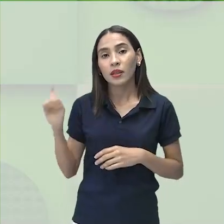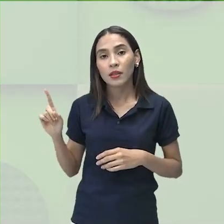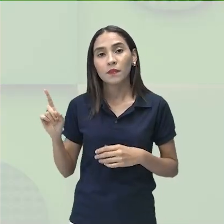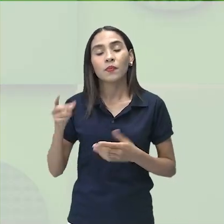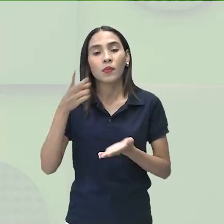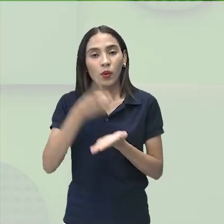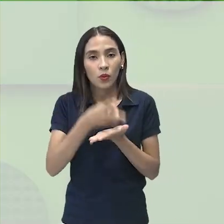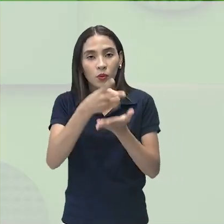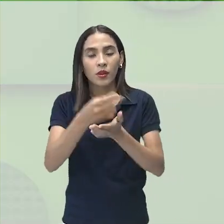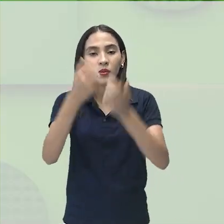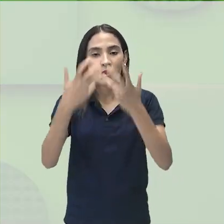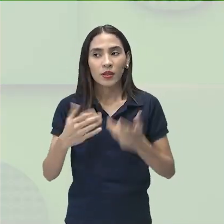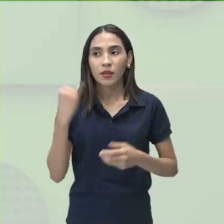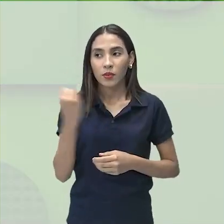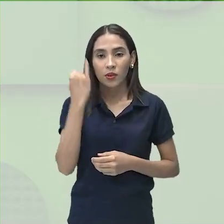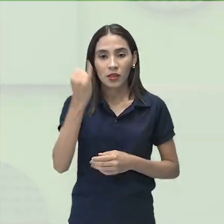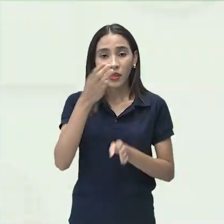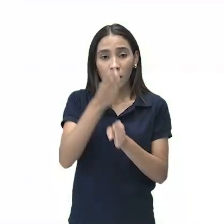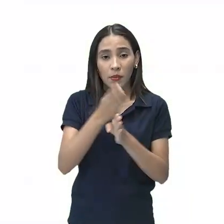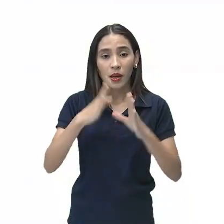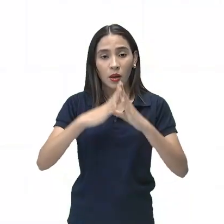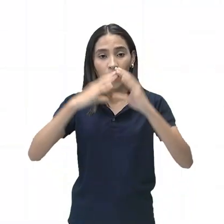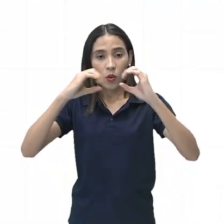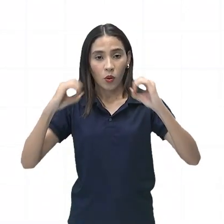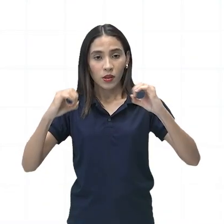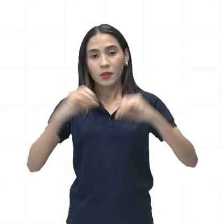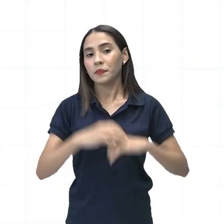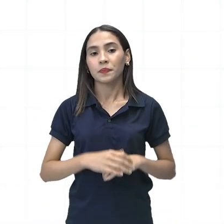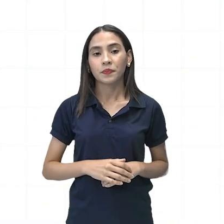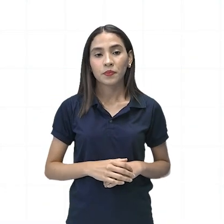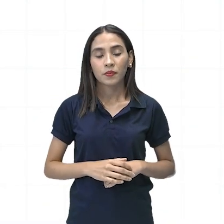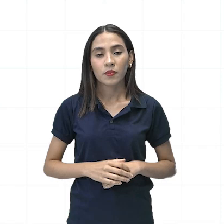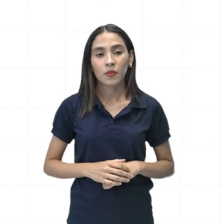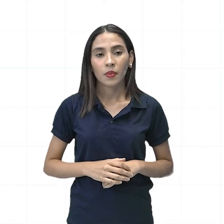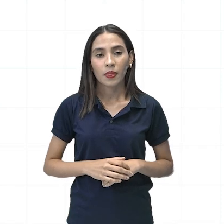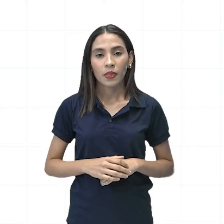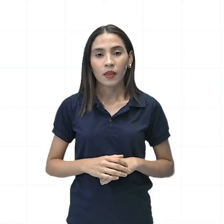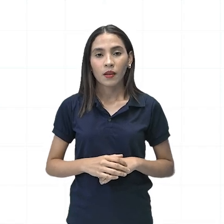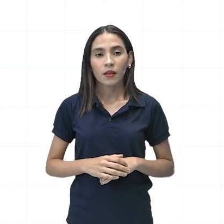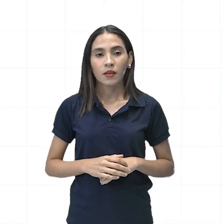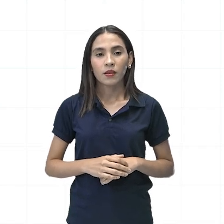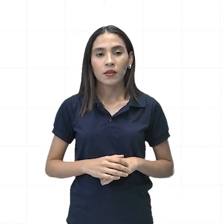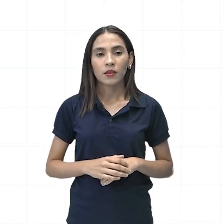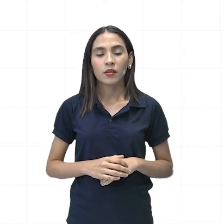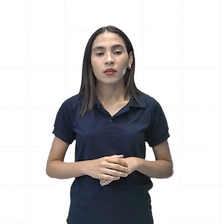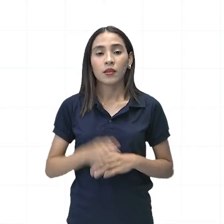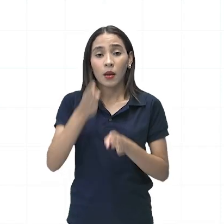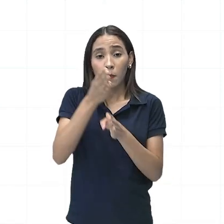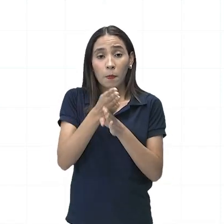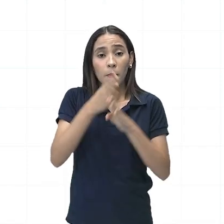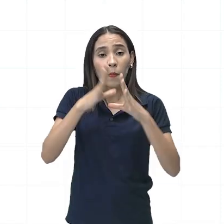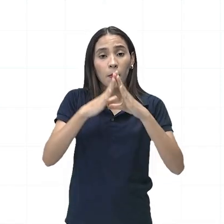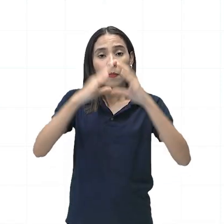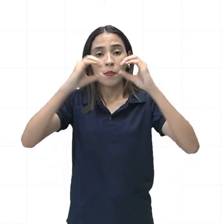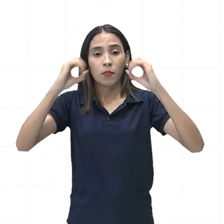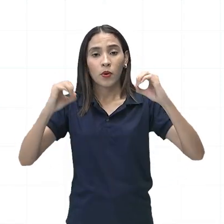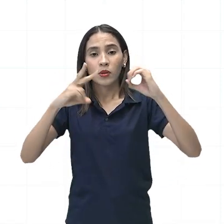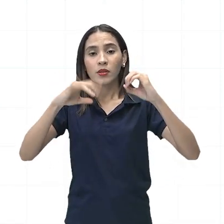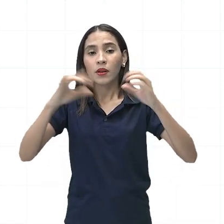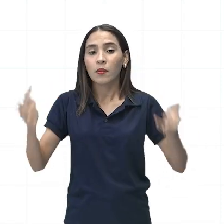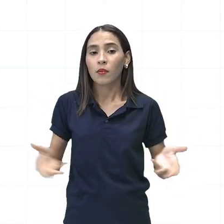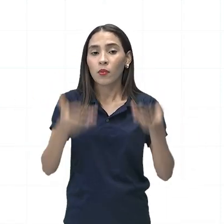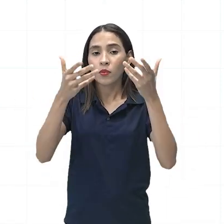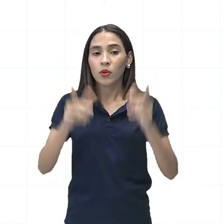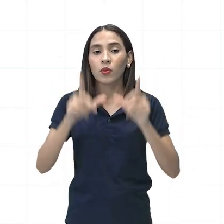continuando falando sobre a importância da meiose. Vejam só. A meiose, ela vai promover